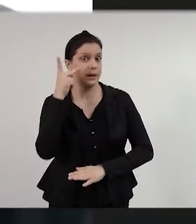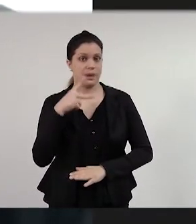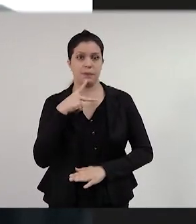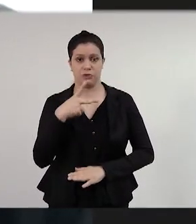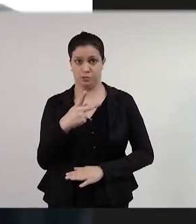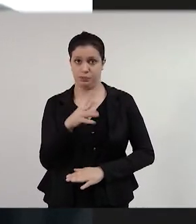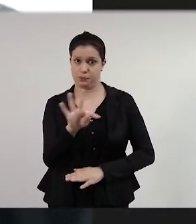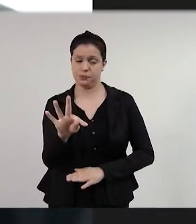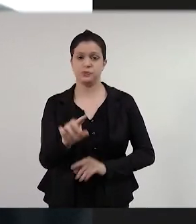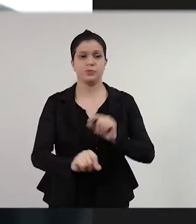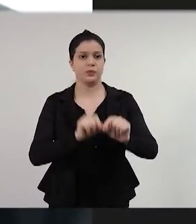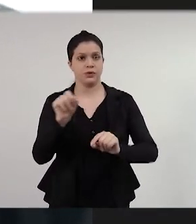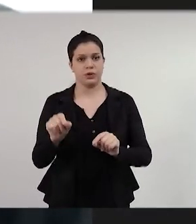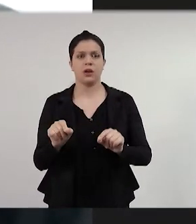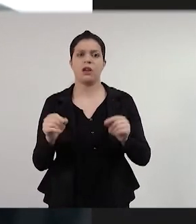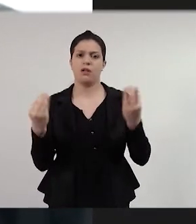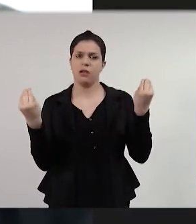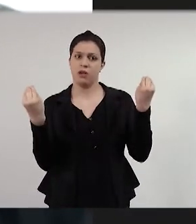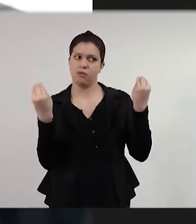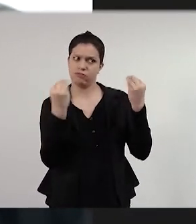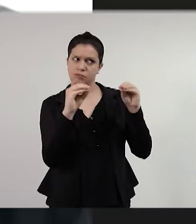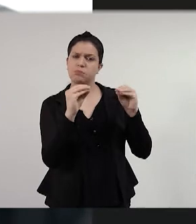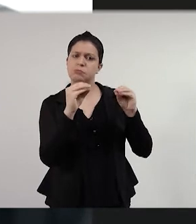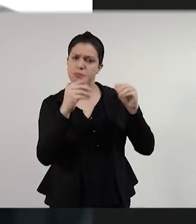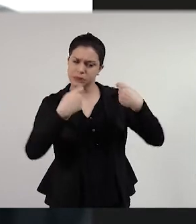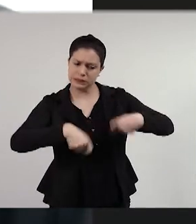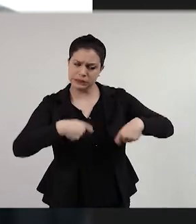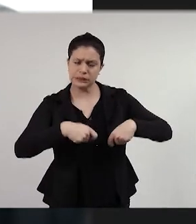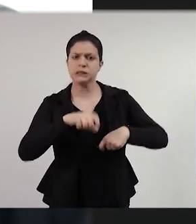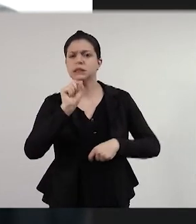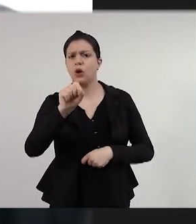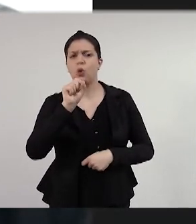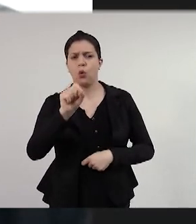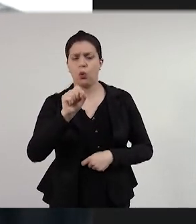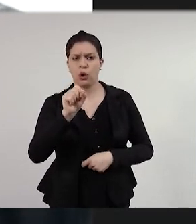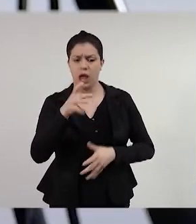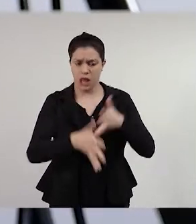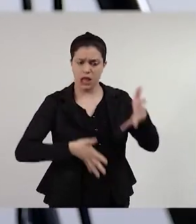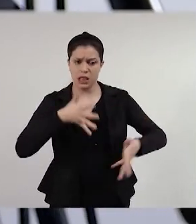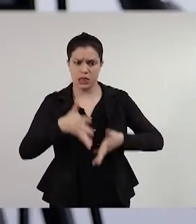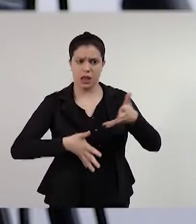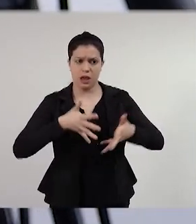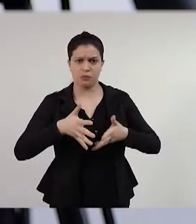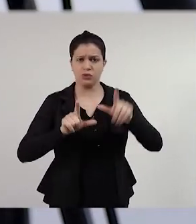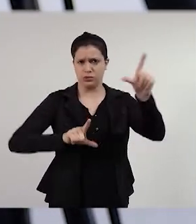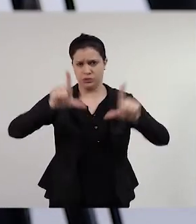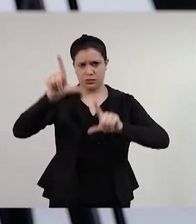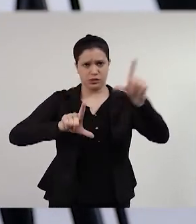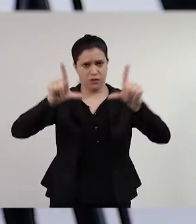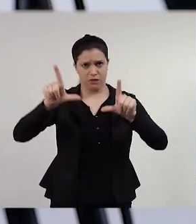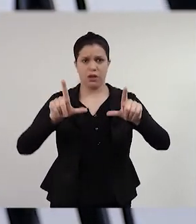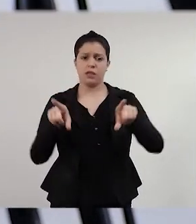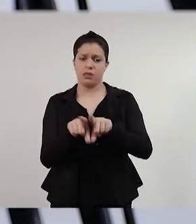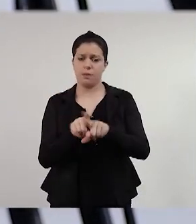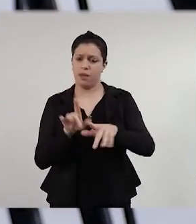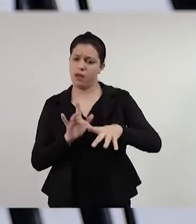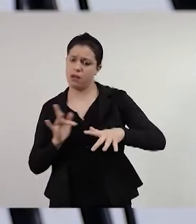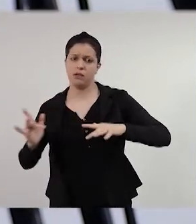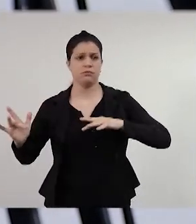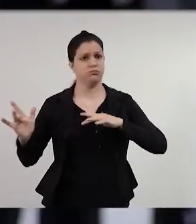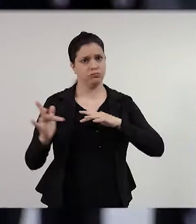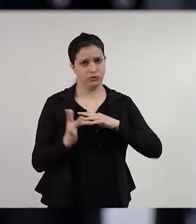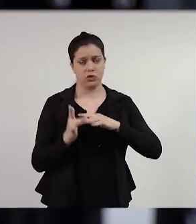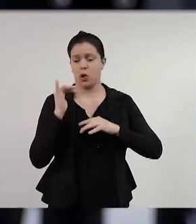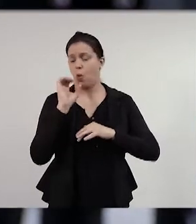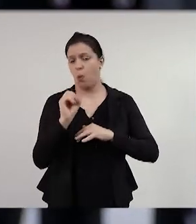do PT, também determina a inclusão dos intérpretes de Libras nos conteúdos visuais reproduzidos nas redes sociais e em